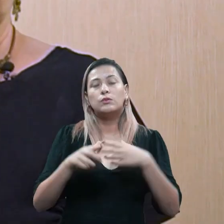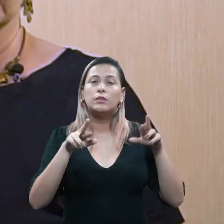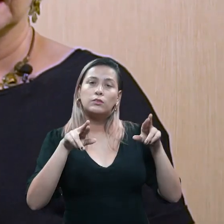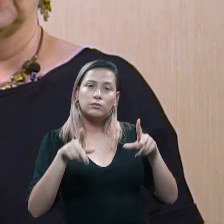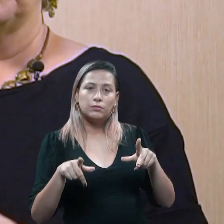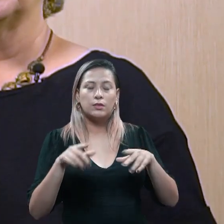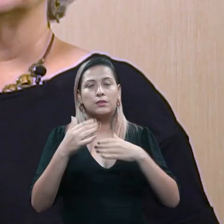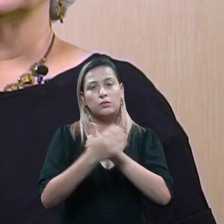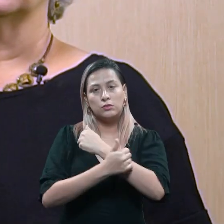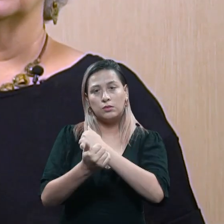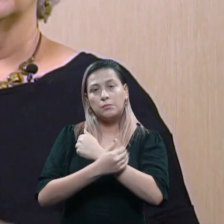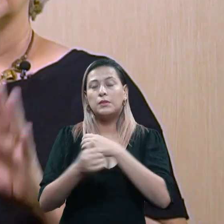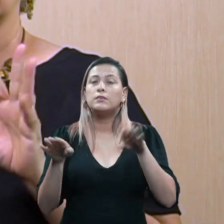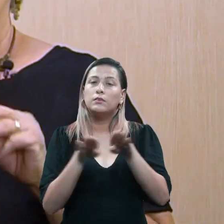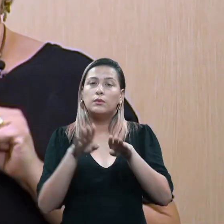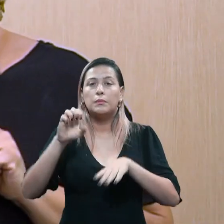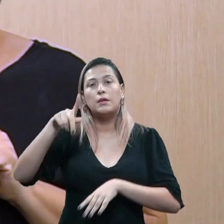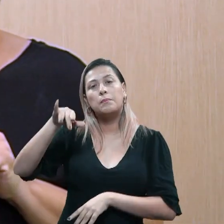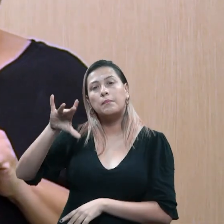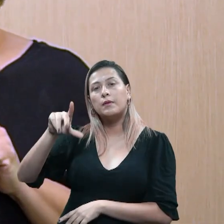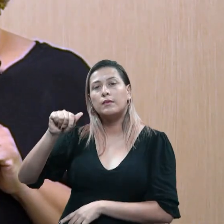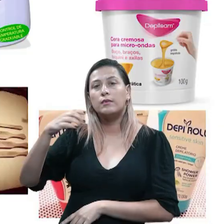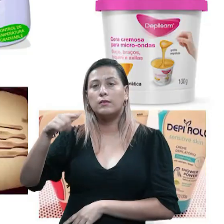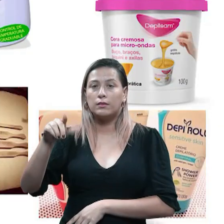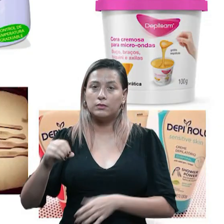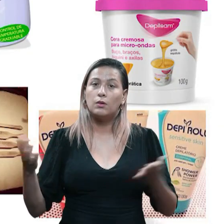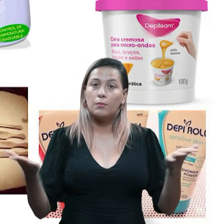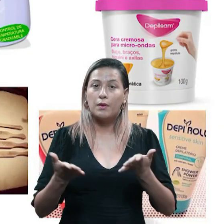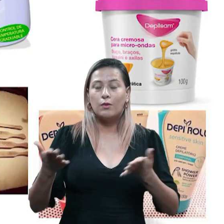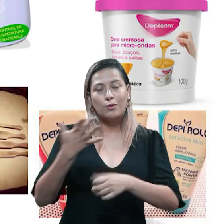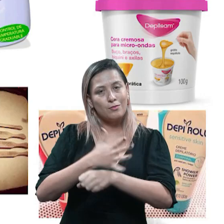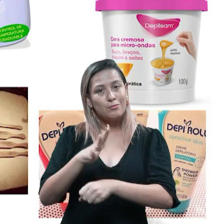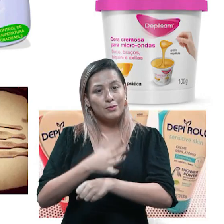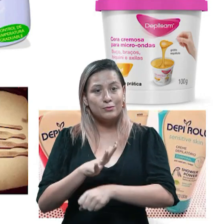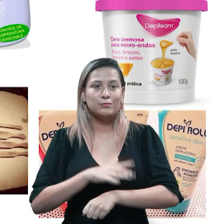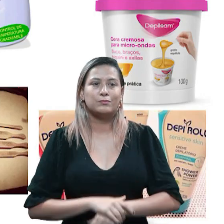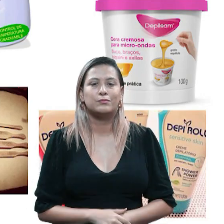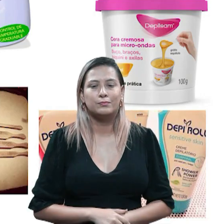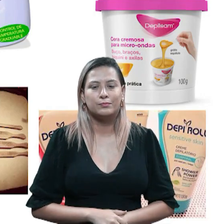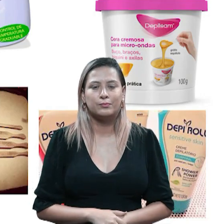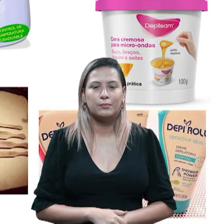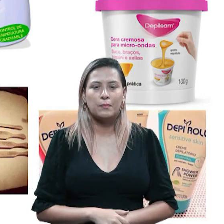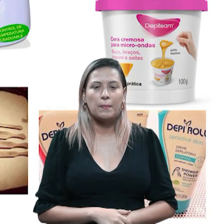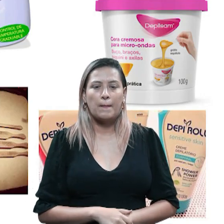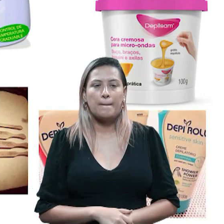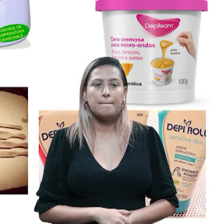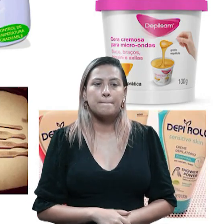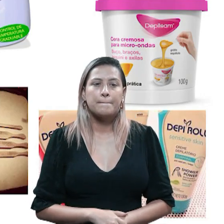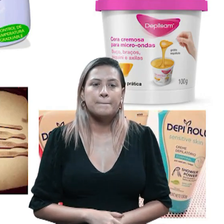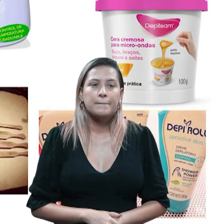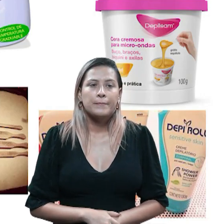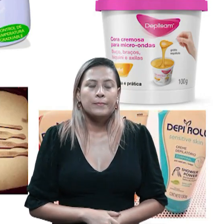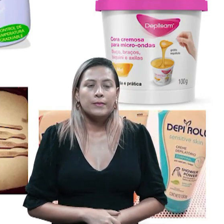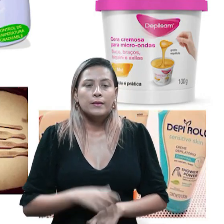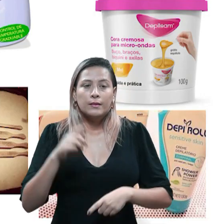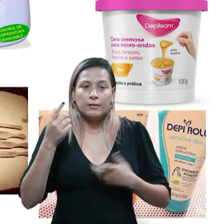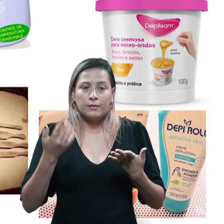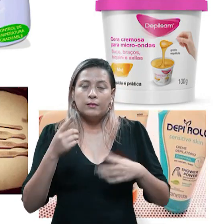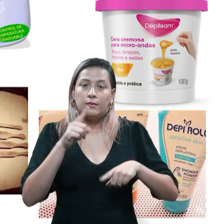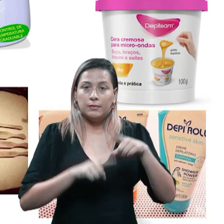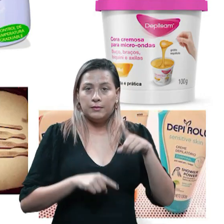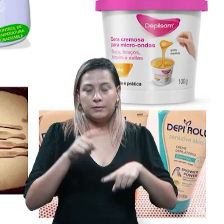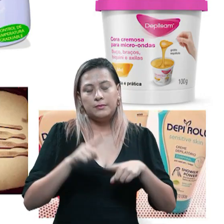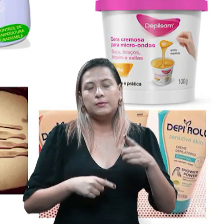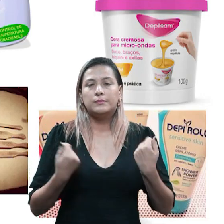entre depilação e epilação. Agora é hora de praticar. Para praticar, o material necessário para o trabalho